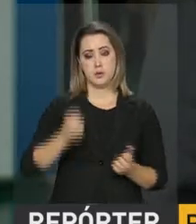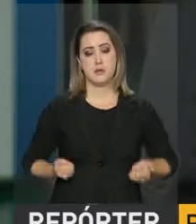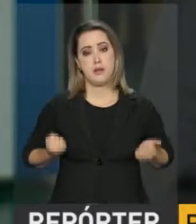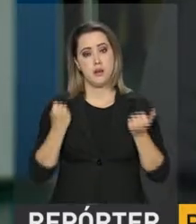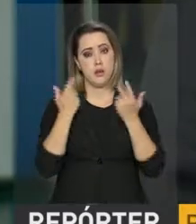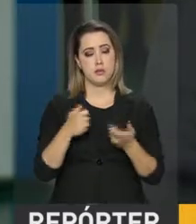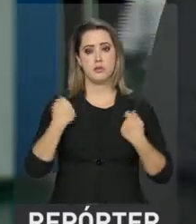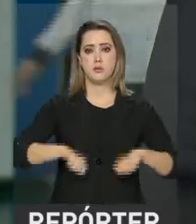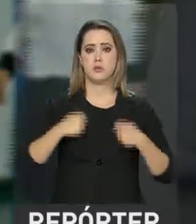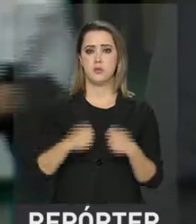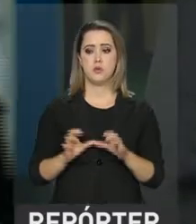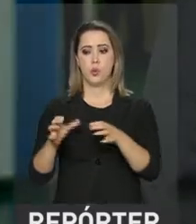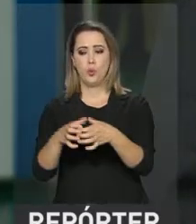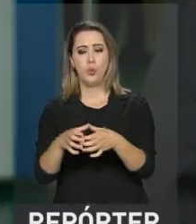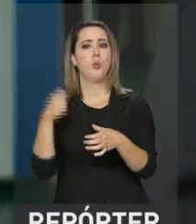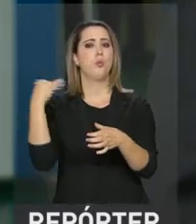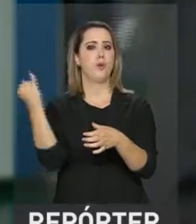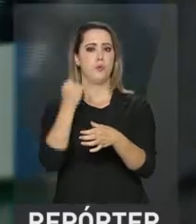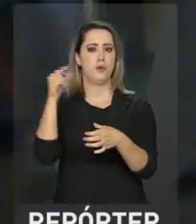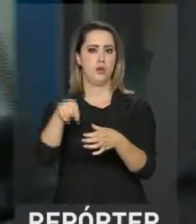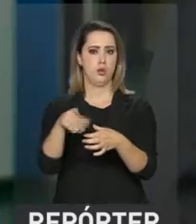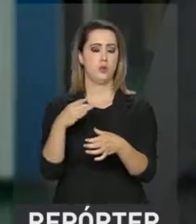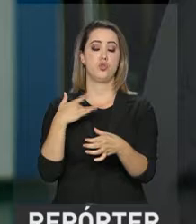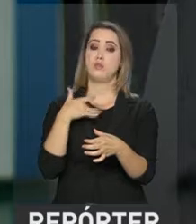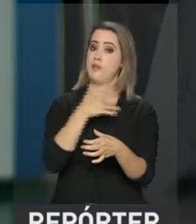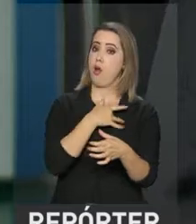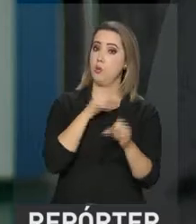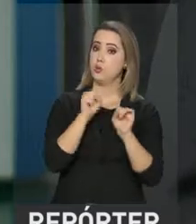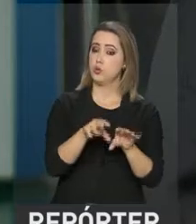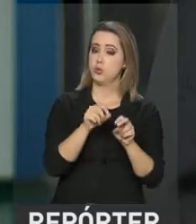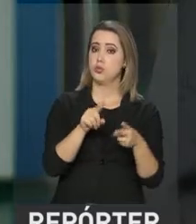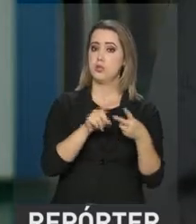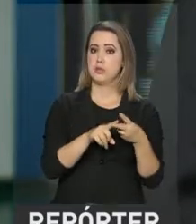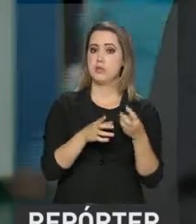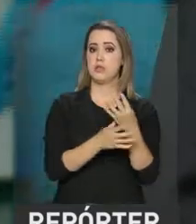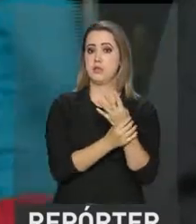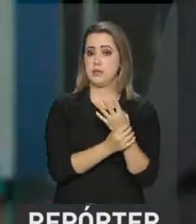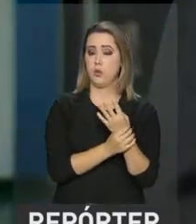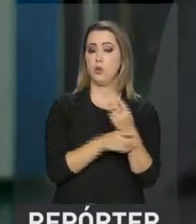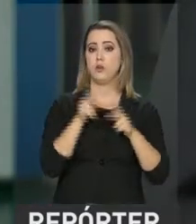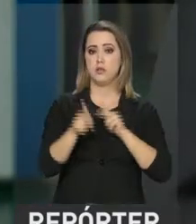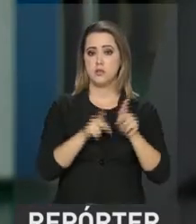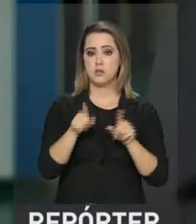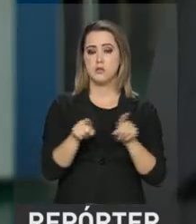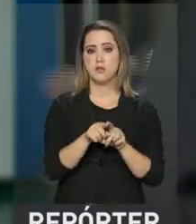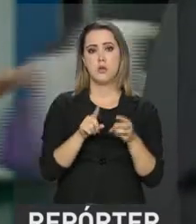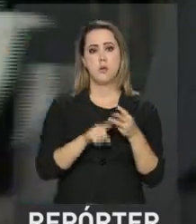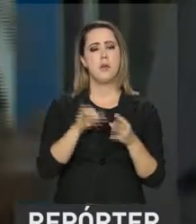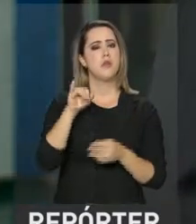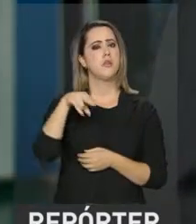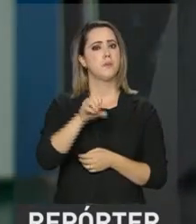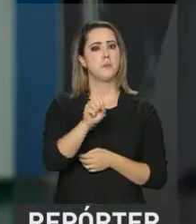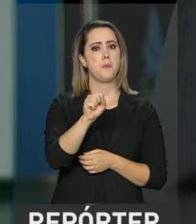em áreas essenciais são elas saúde educação segurança pública previdência social